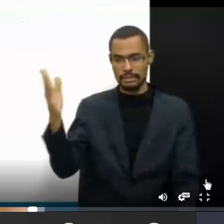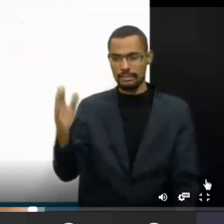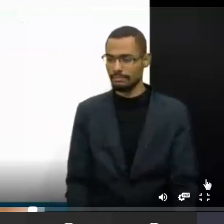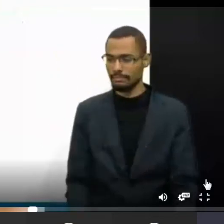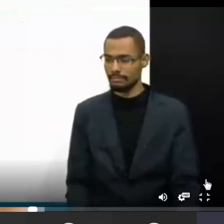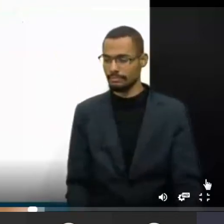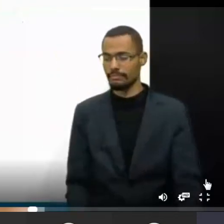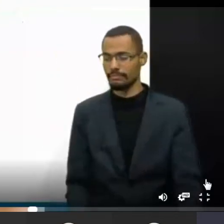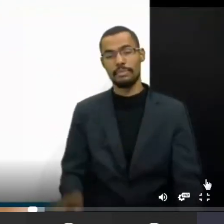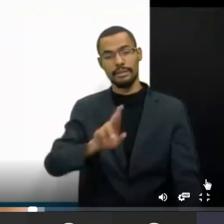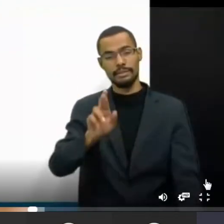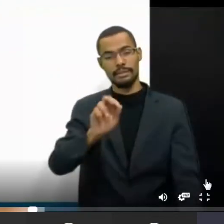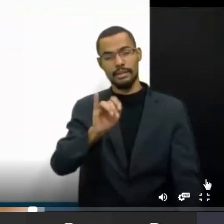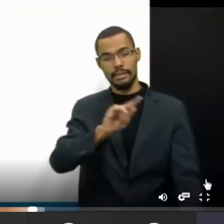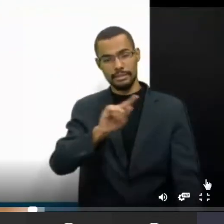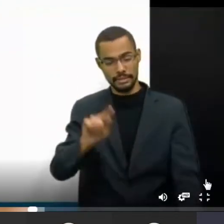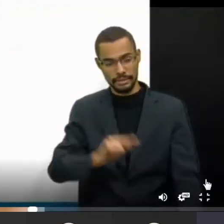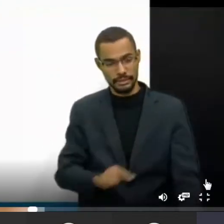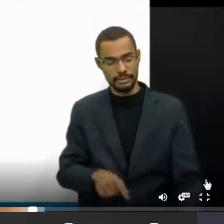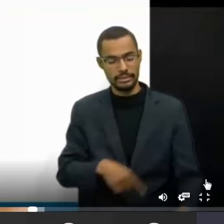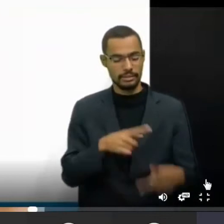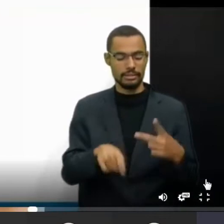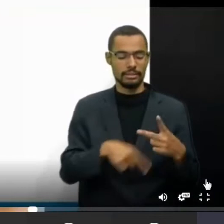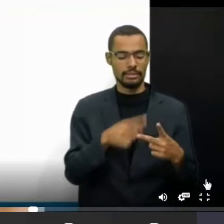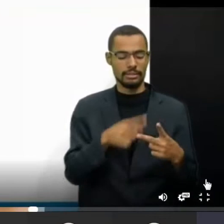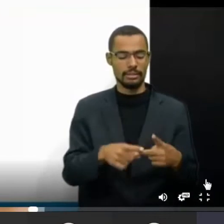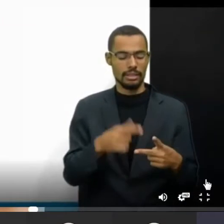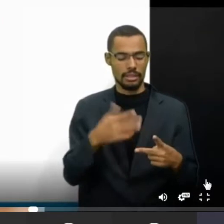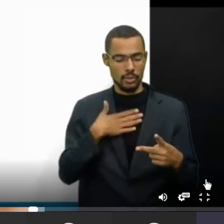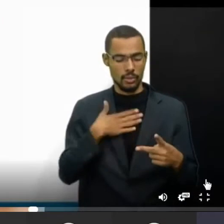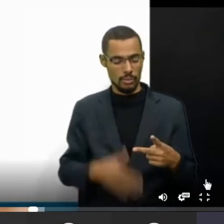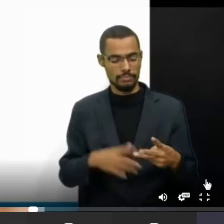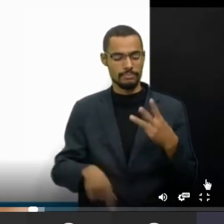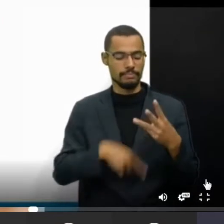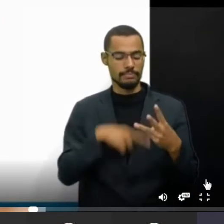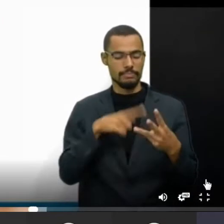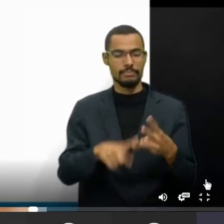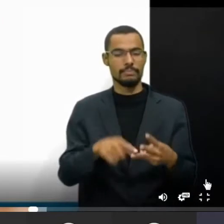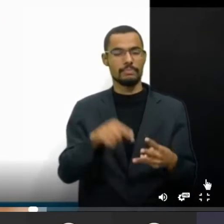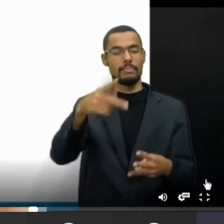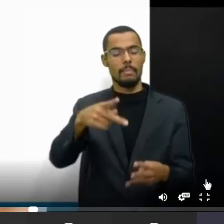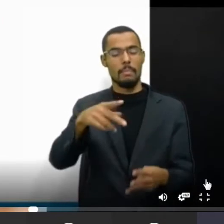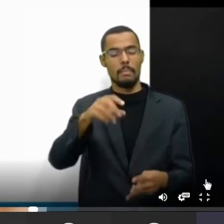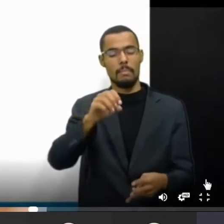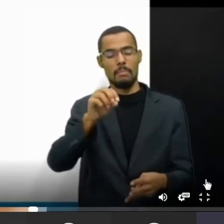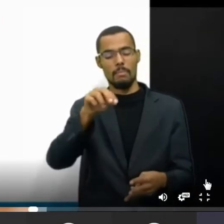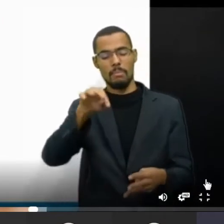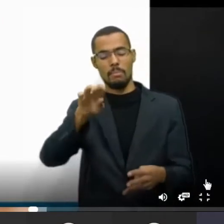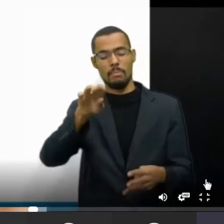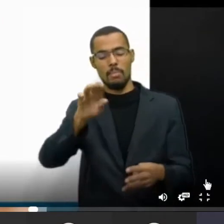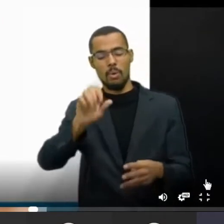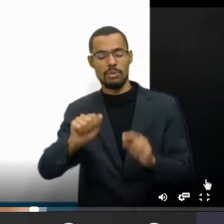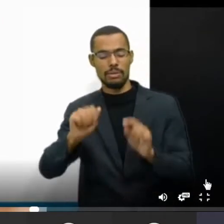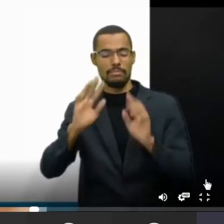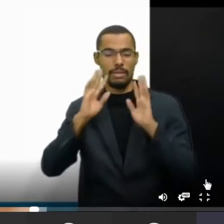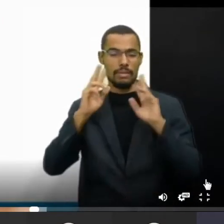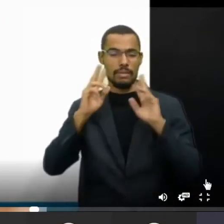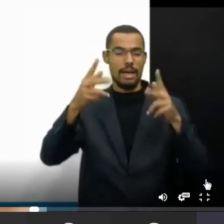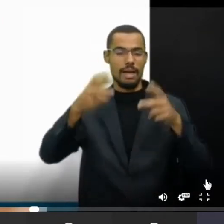região de raiz, região de corpo e região de ponta, de ápice da